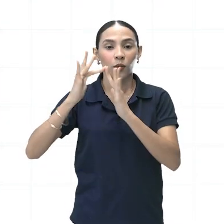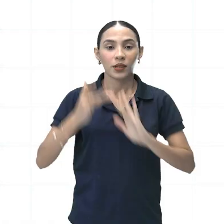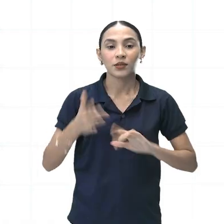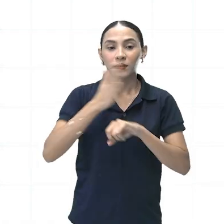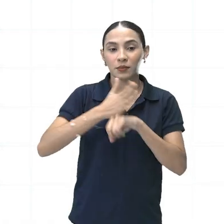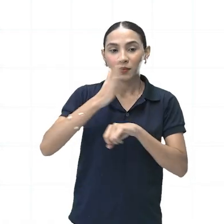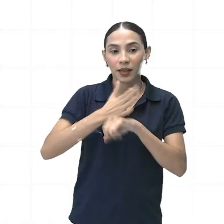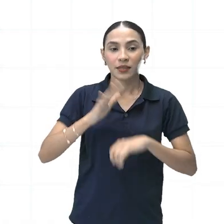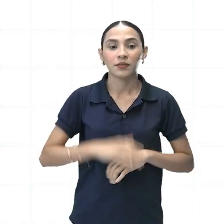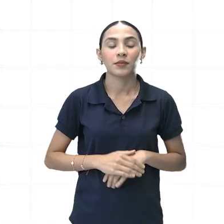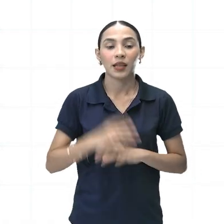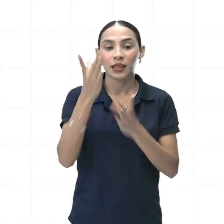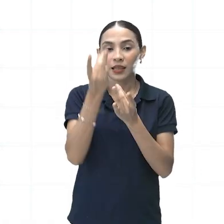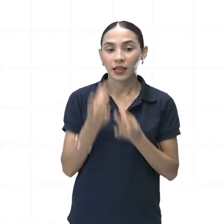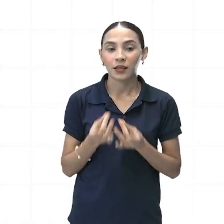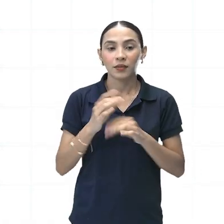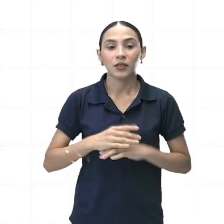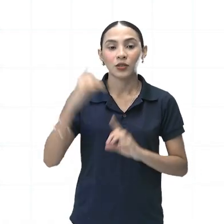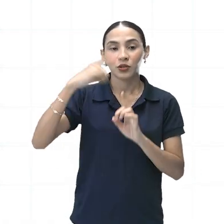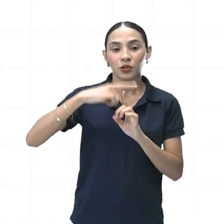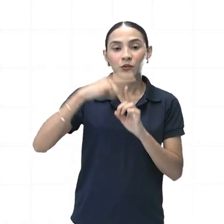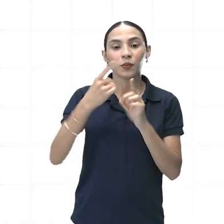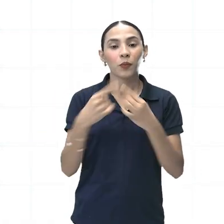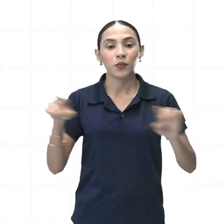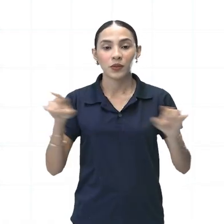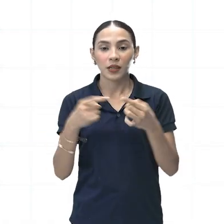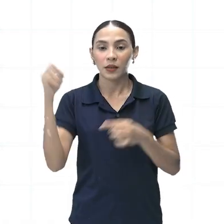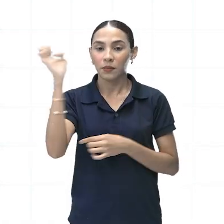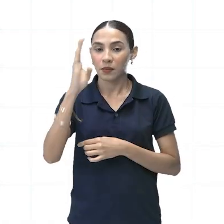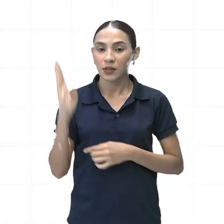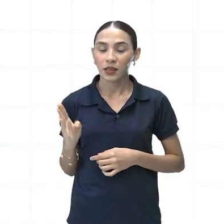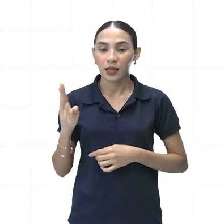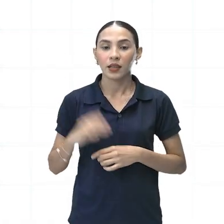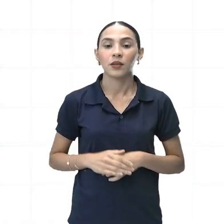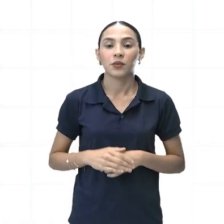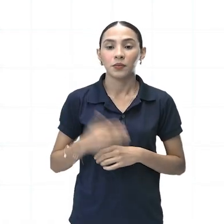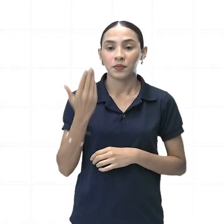contextos e práticas. Detalhamento, gêneros musicais brasileiros.